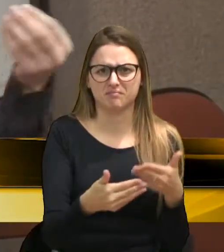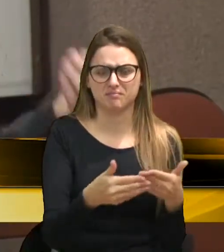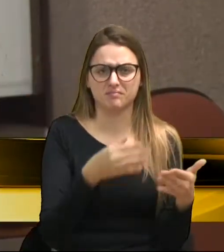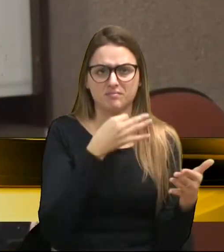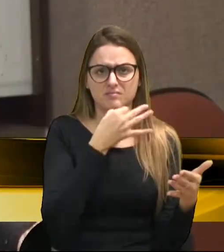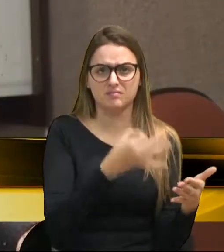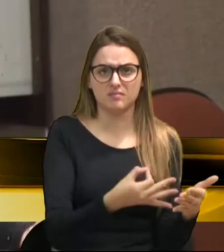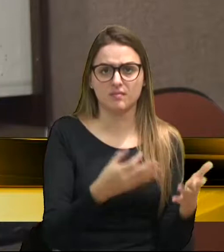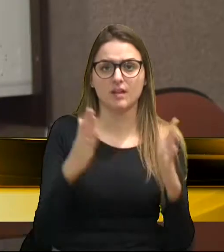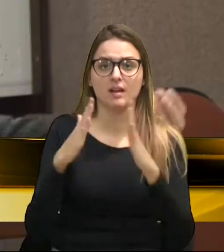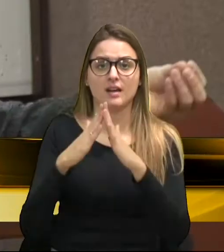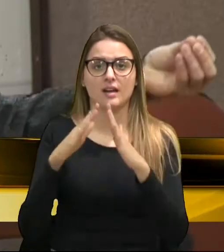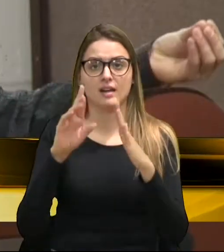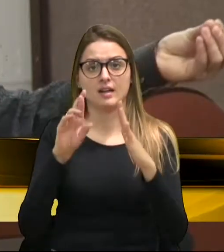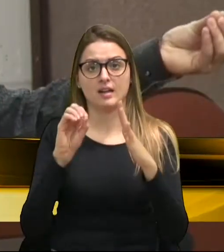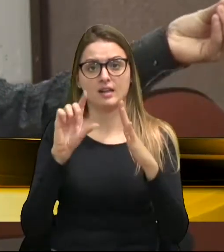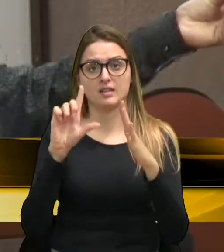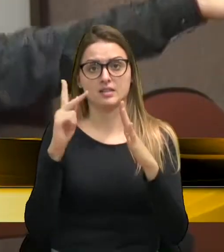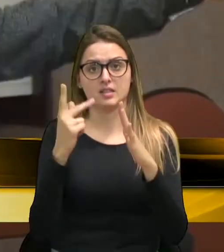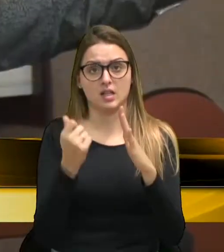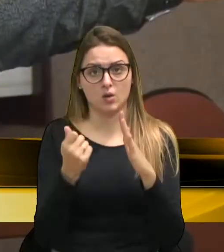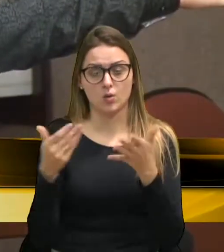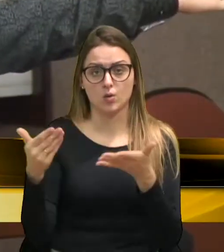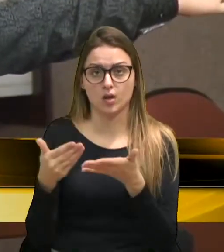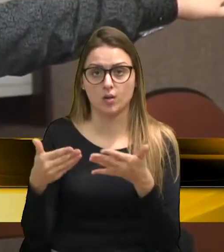Casa das Rolhas, um espaço